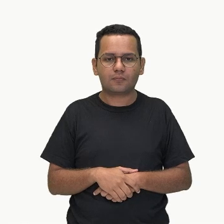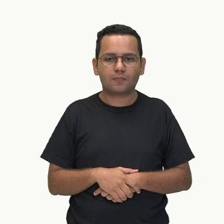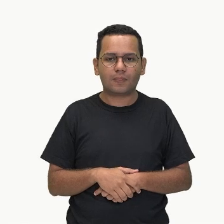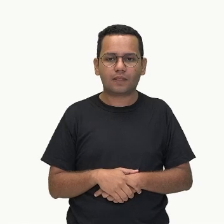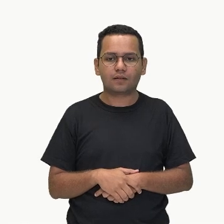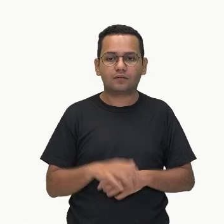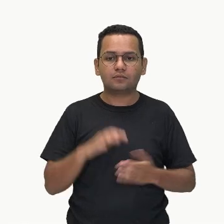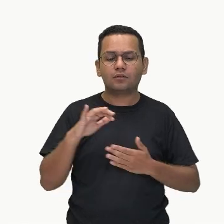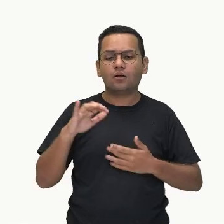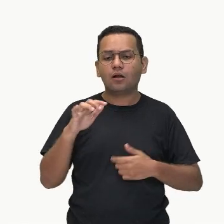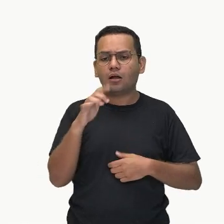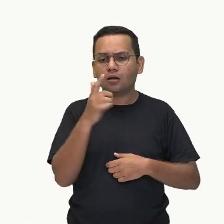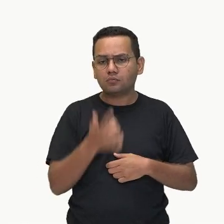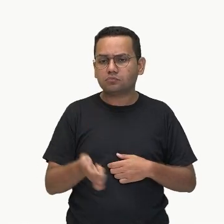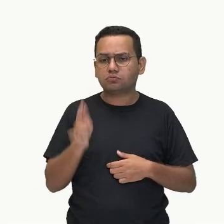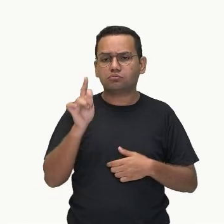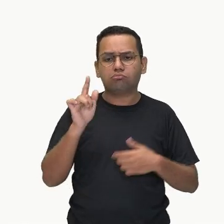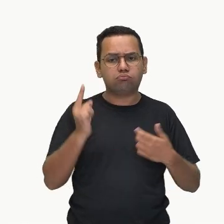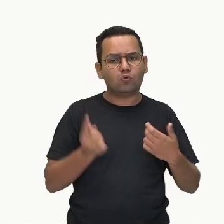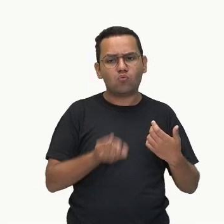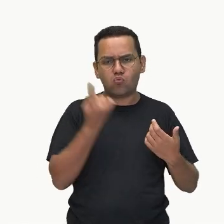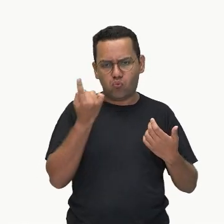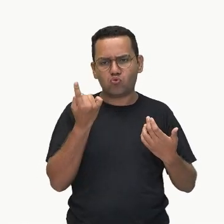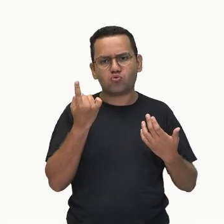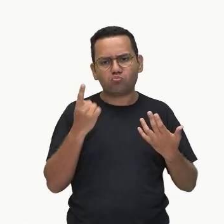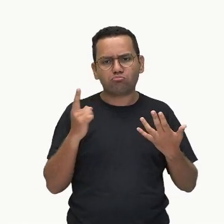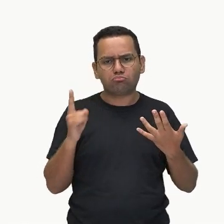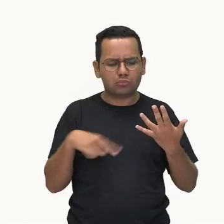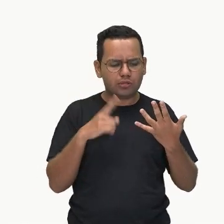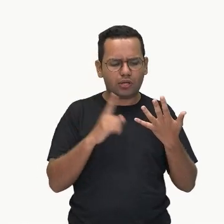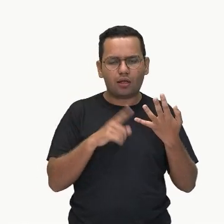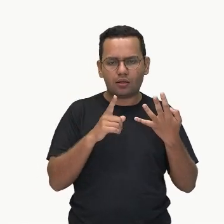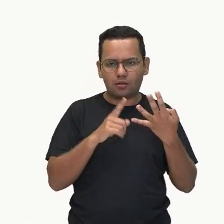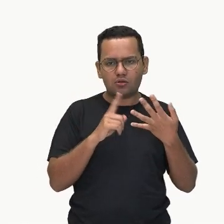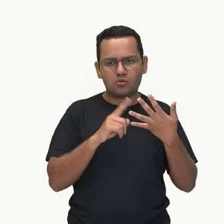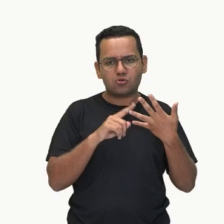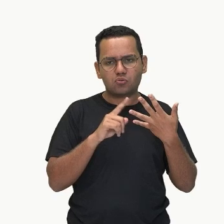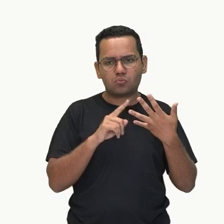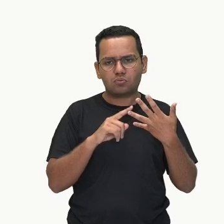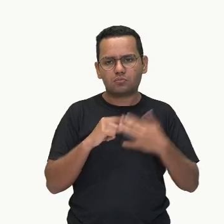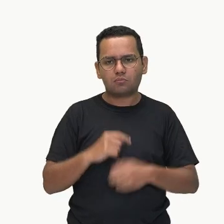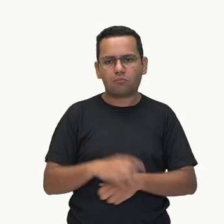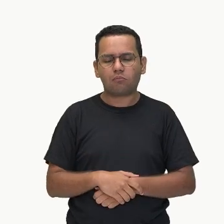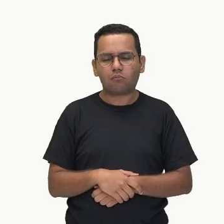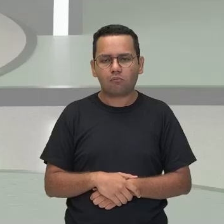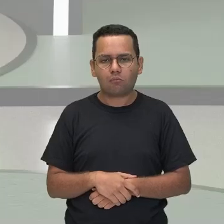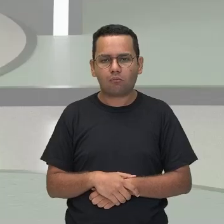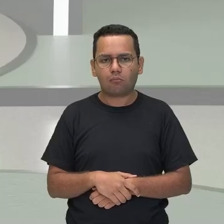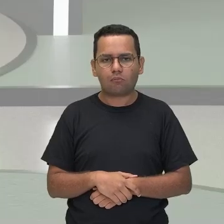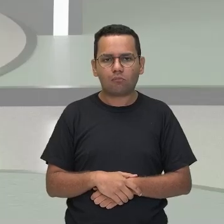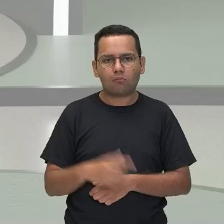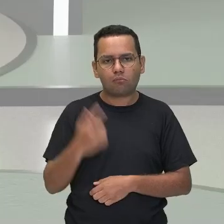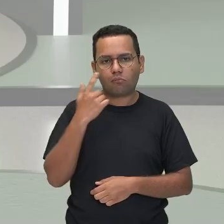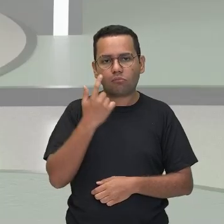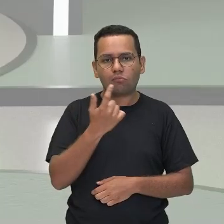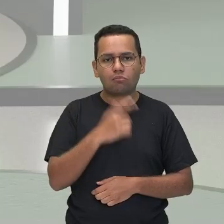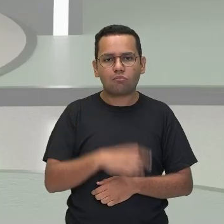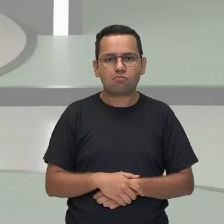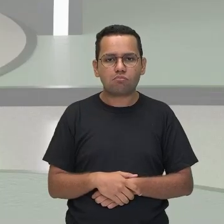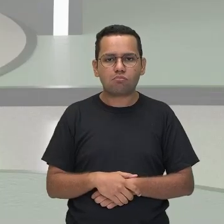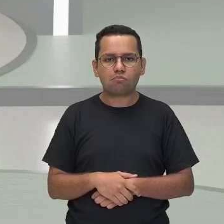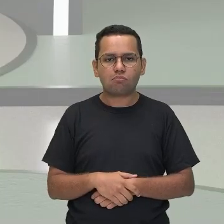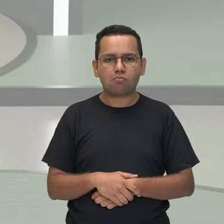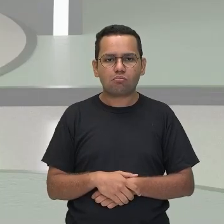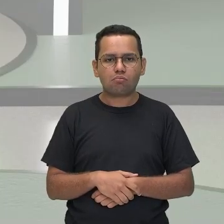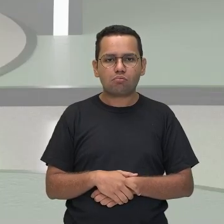o último método que eu vou explicar sobre separação de misturas homogêneas, que é a destilação